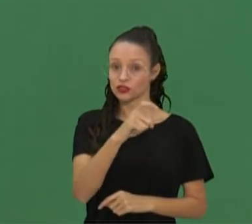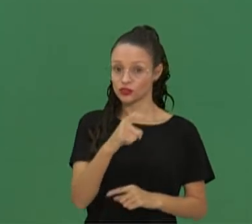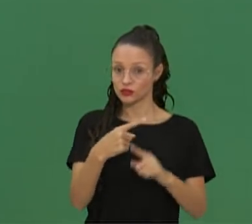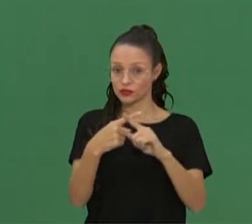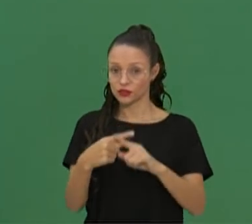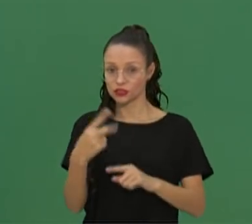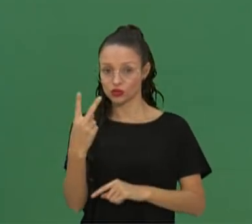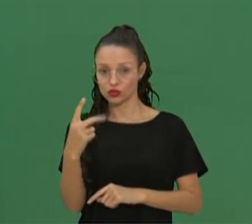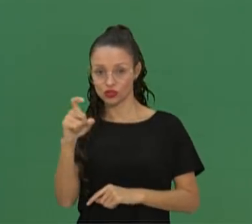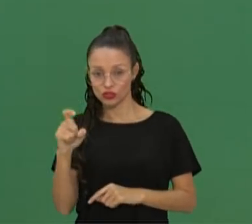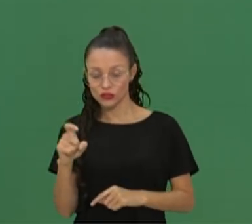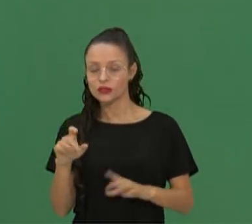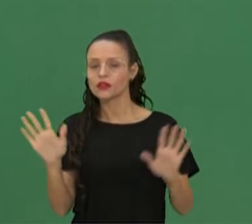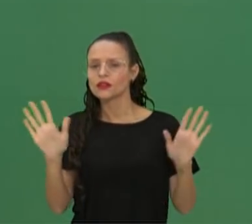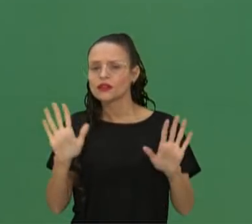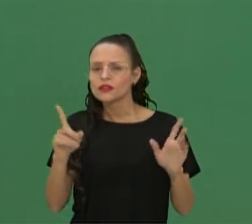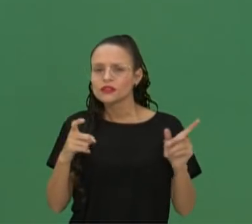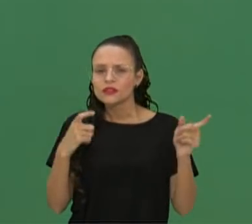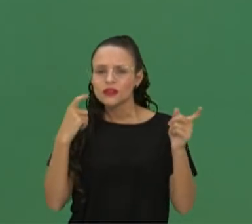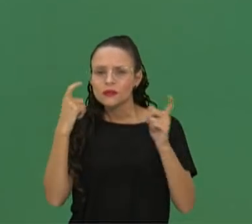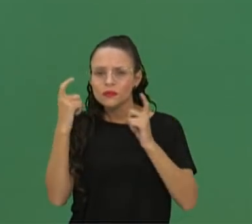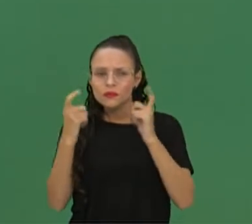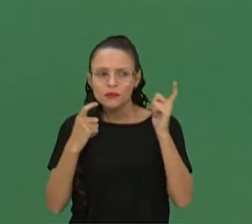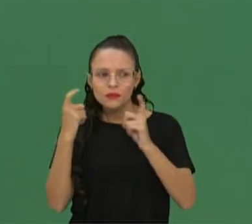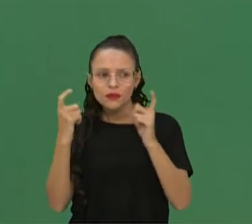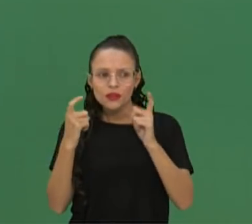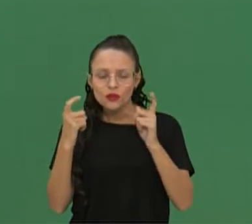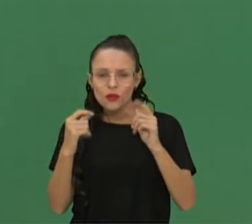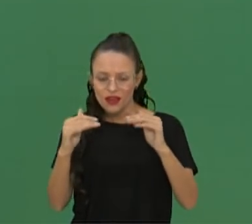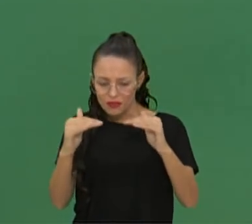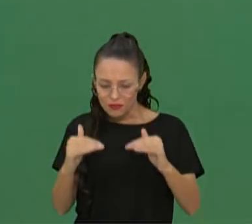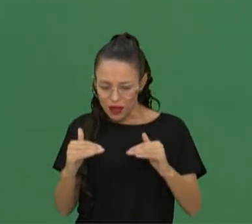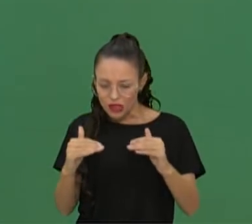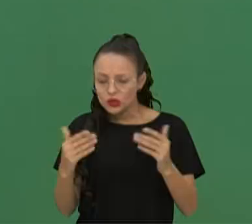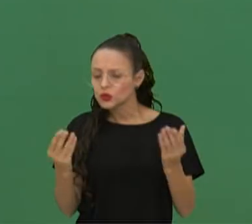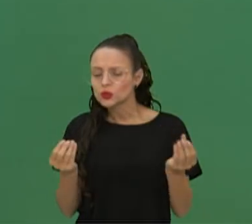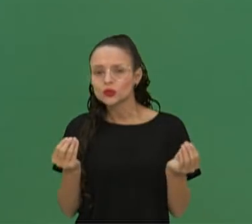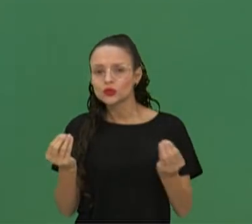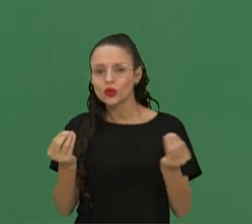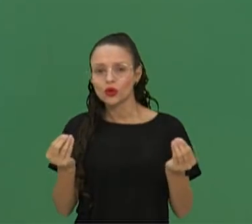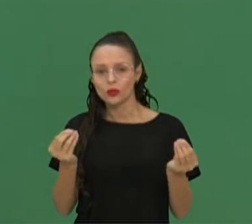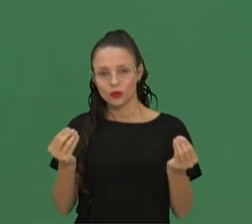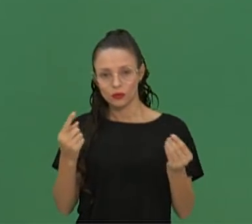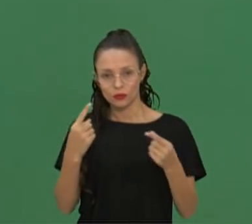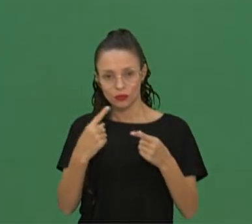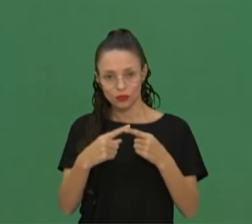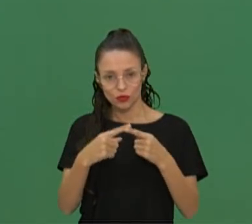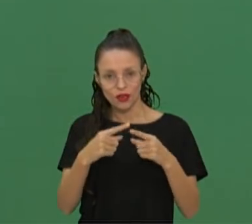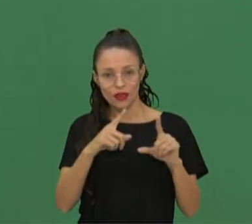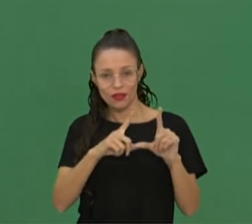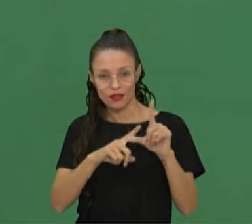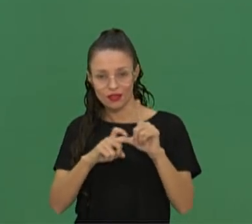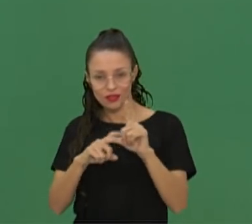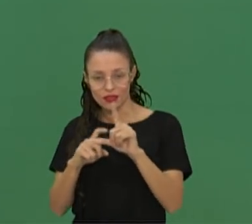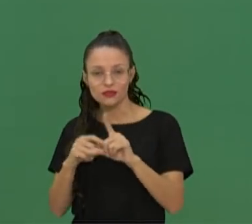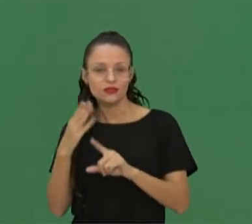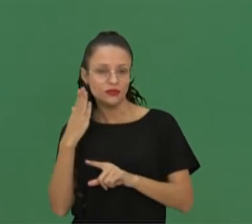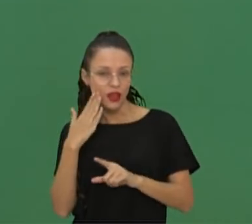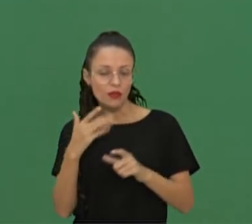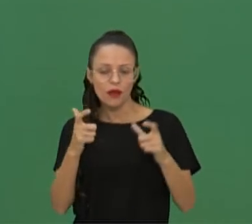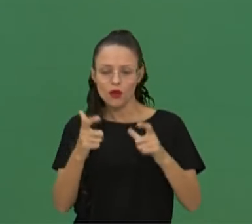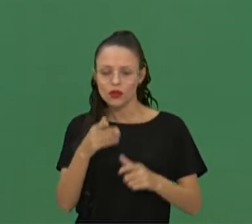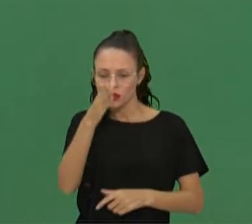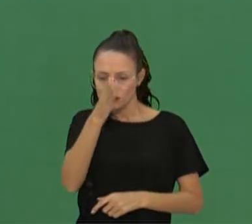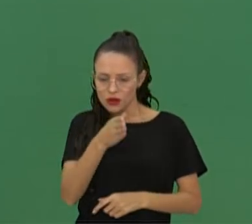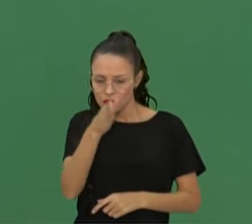o 2x. Você não precisa se preocupar em deixar o espaço aqui embaixo, porque como você tem as partes literais dizendo aonde você tem que colocar os